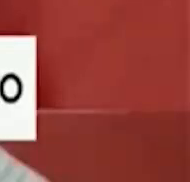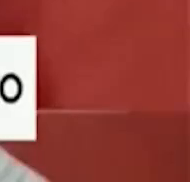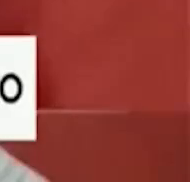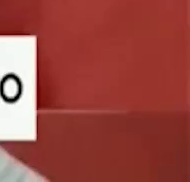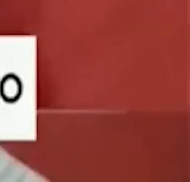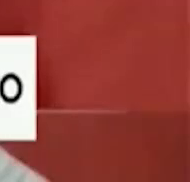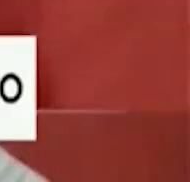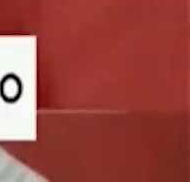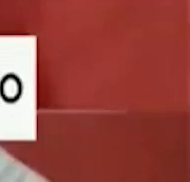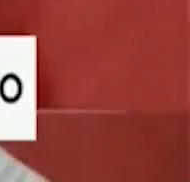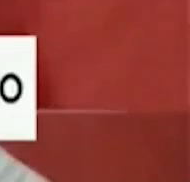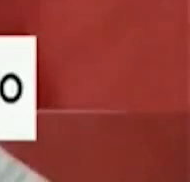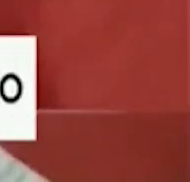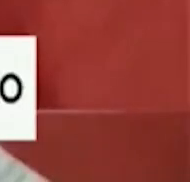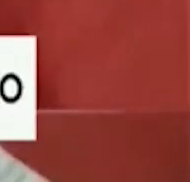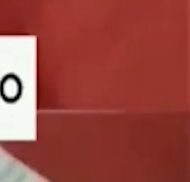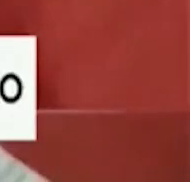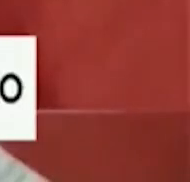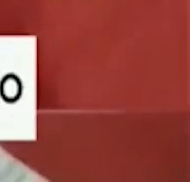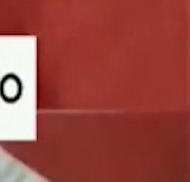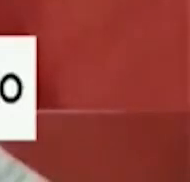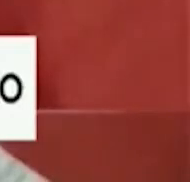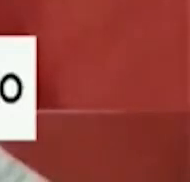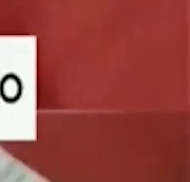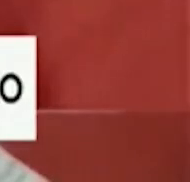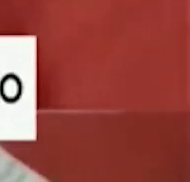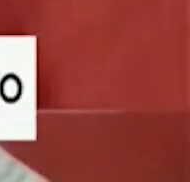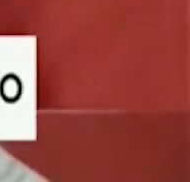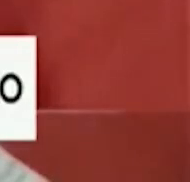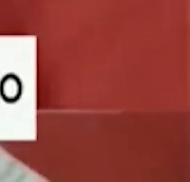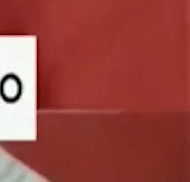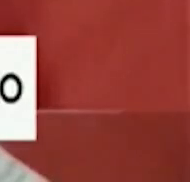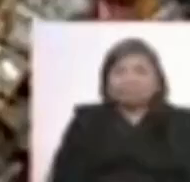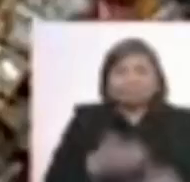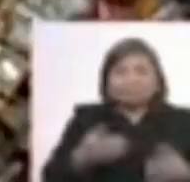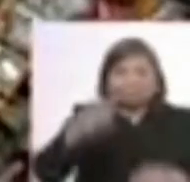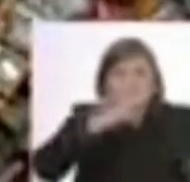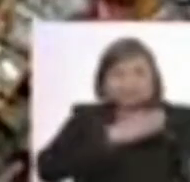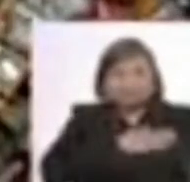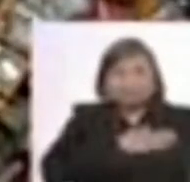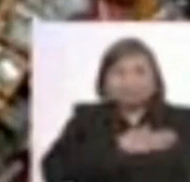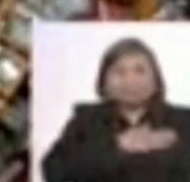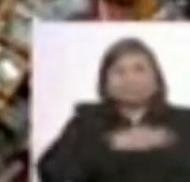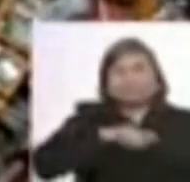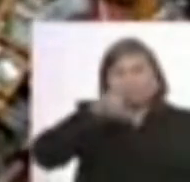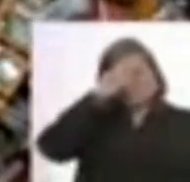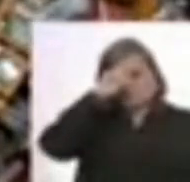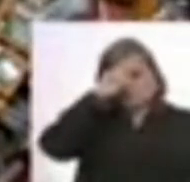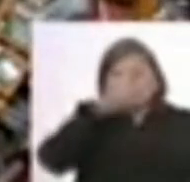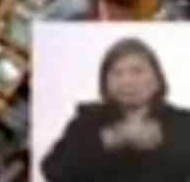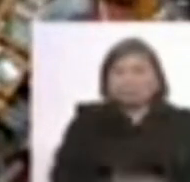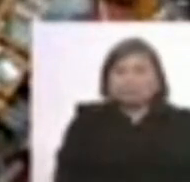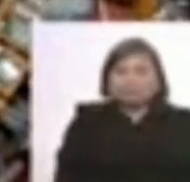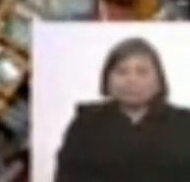do próprio Parlamento e a criação de um governo de emergência nacional isso ocorreu horas antes dos congressistas de baterem em plenário